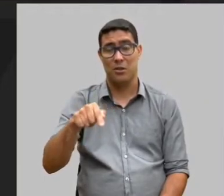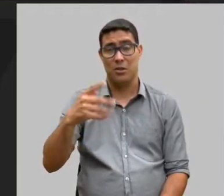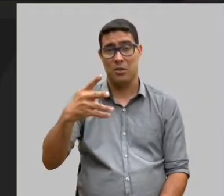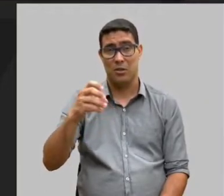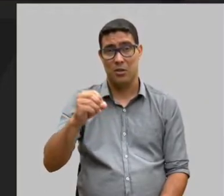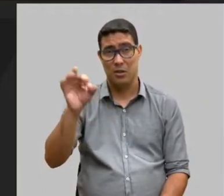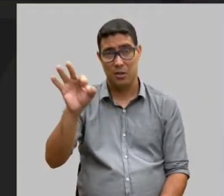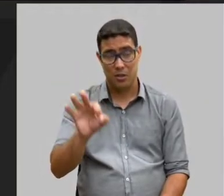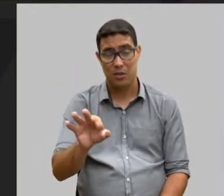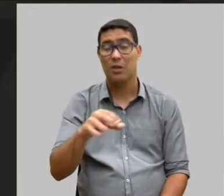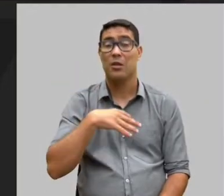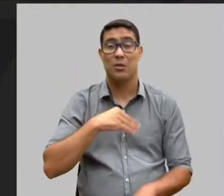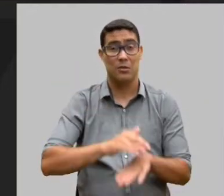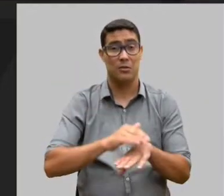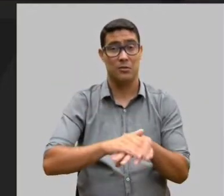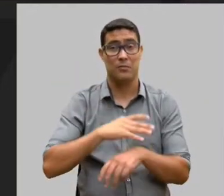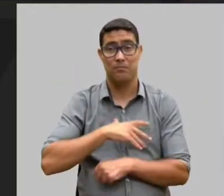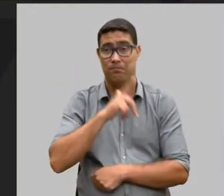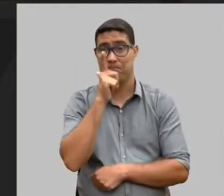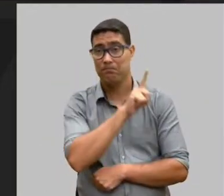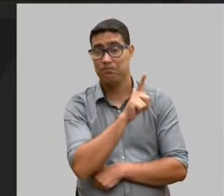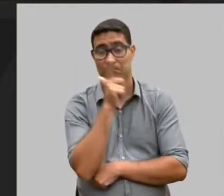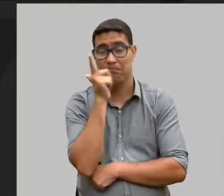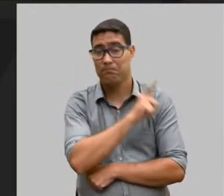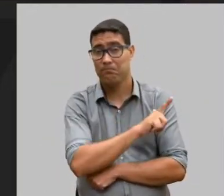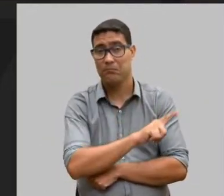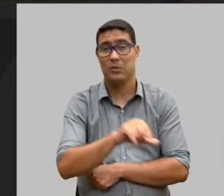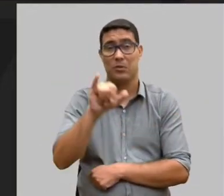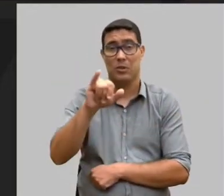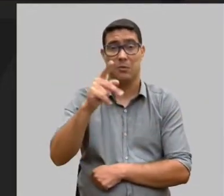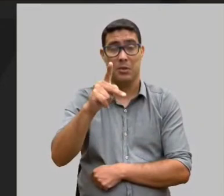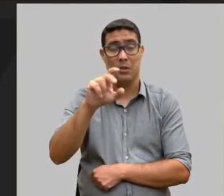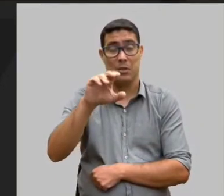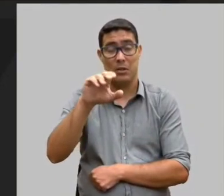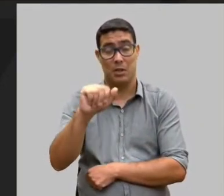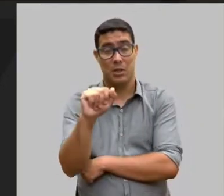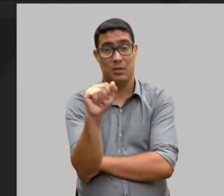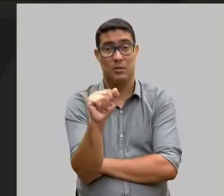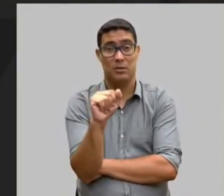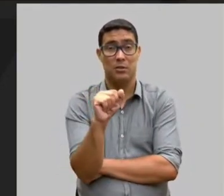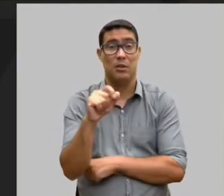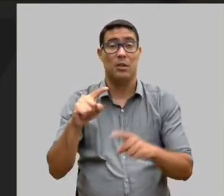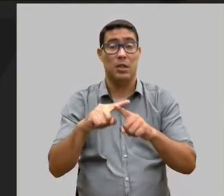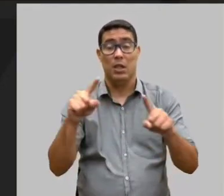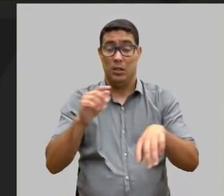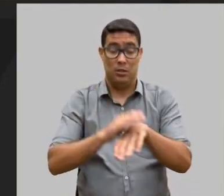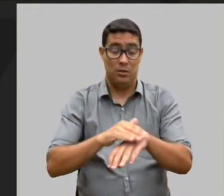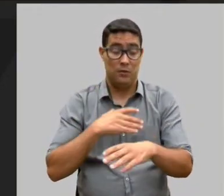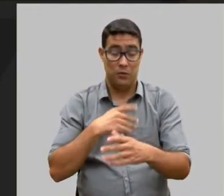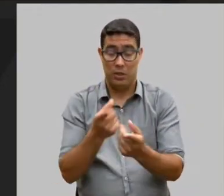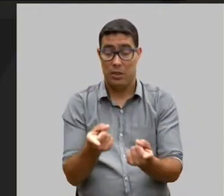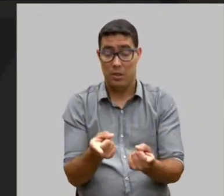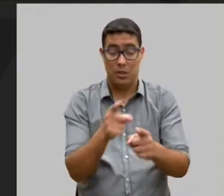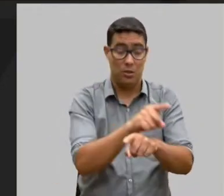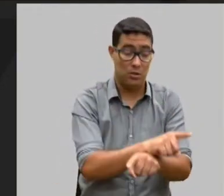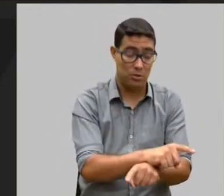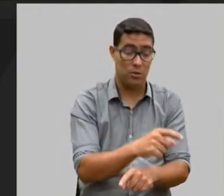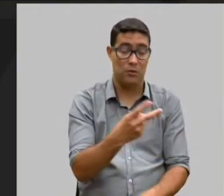com com com com o IPCA mas que Mas como ele foi retroativo a a